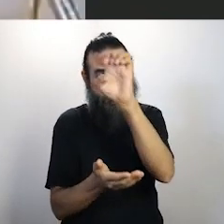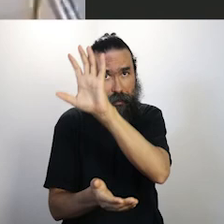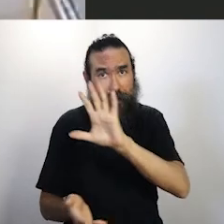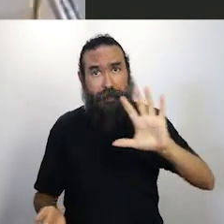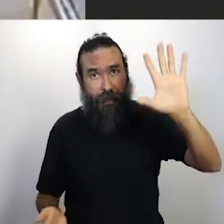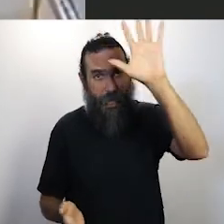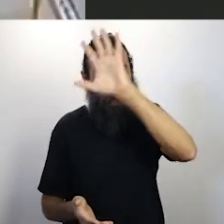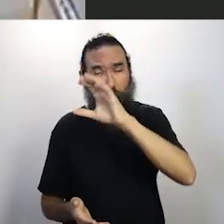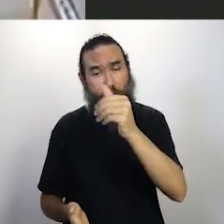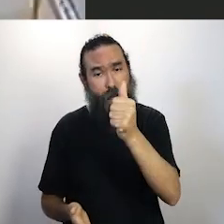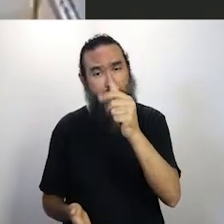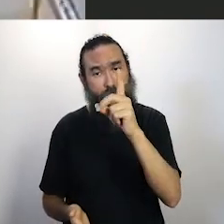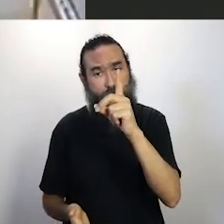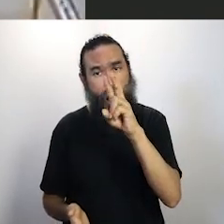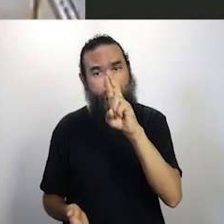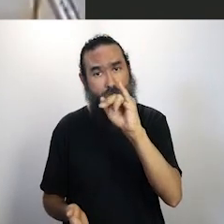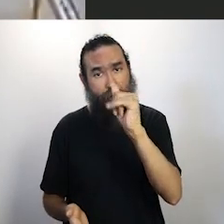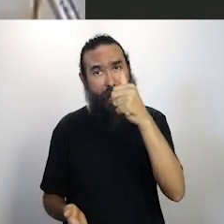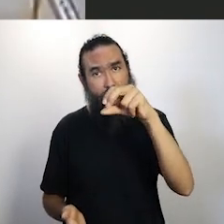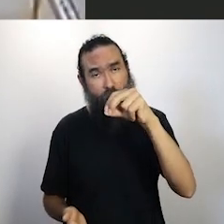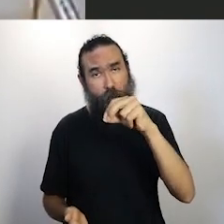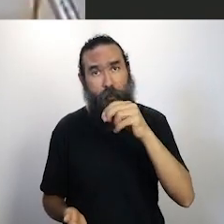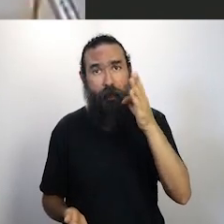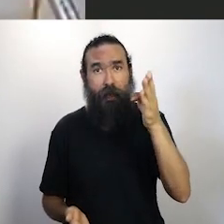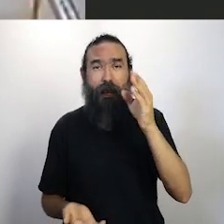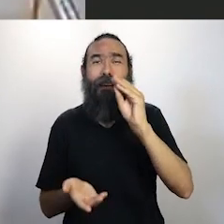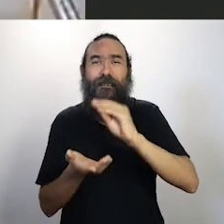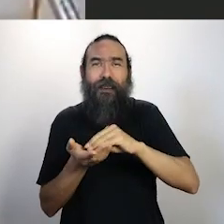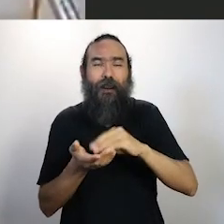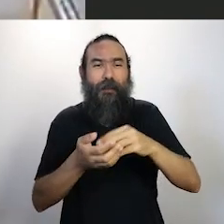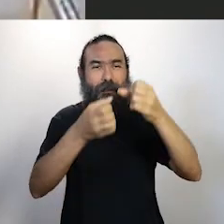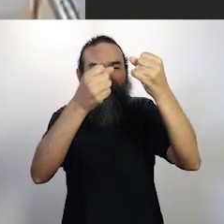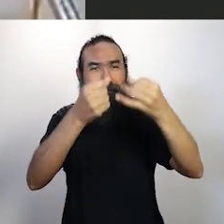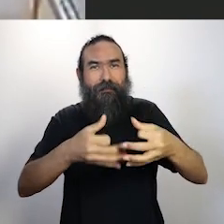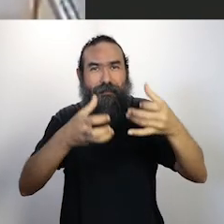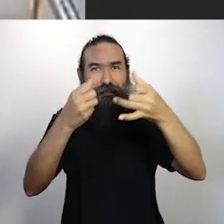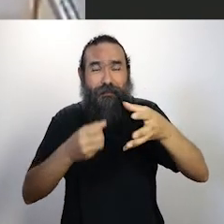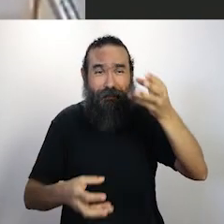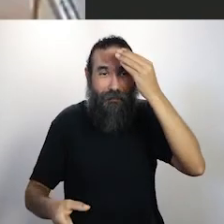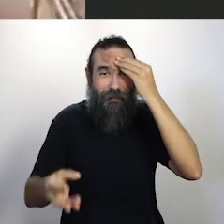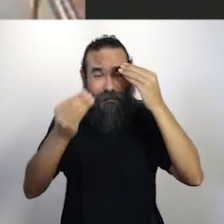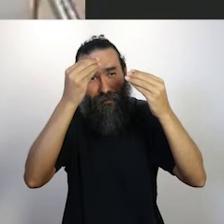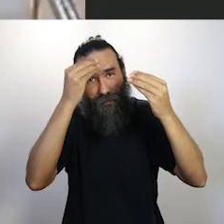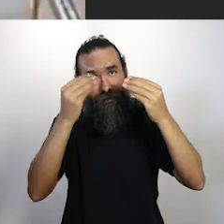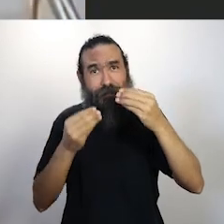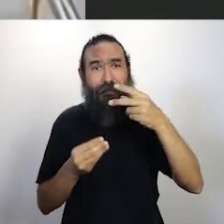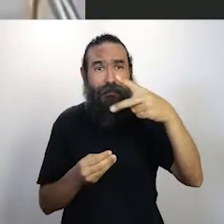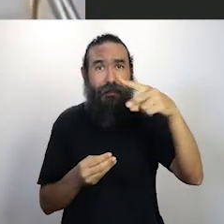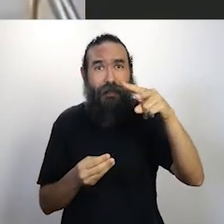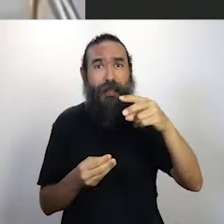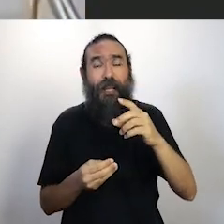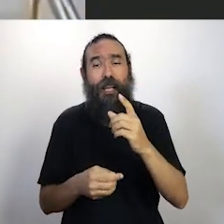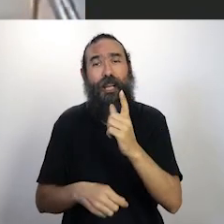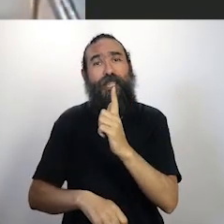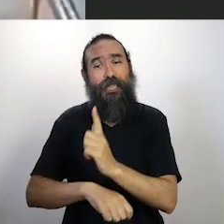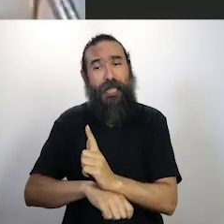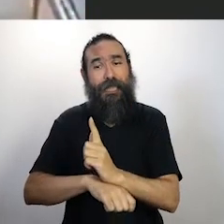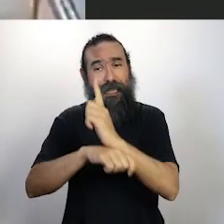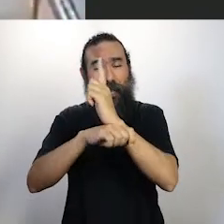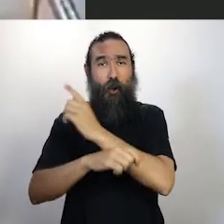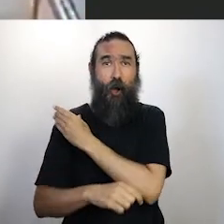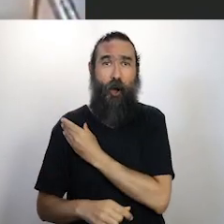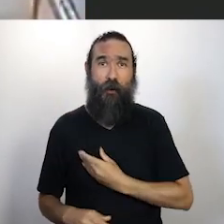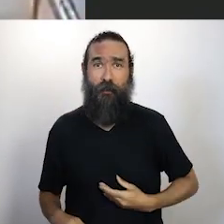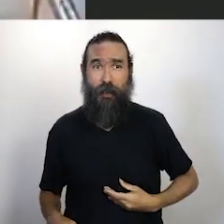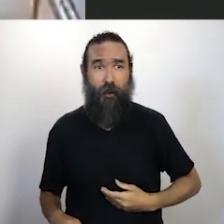ainda tem que compreender mais através do exercício da gestão pública que quem deve não é ele quem deve é o governo do Estado